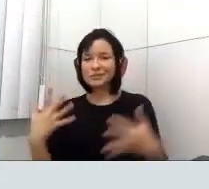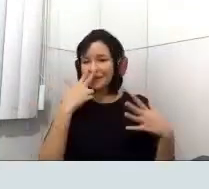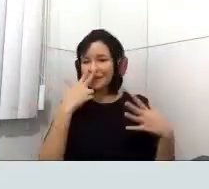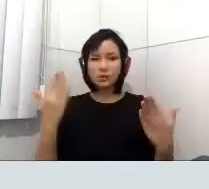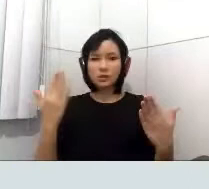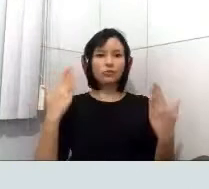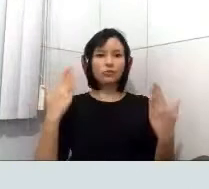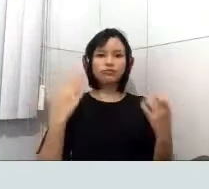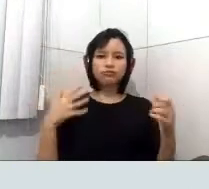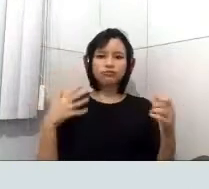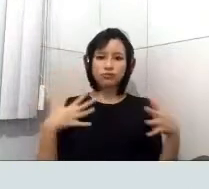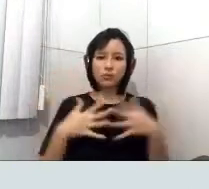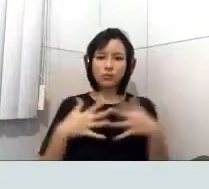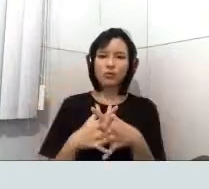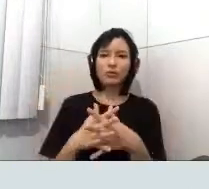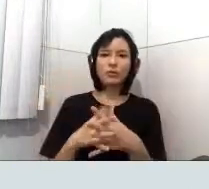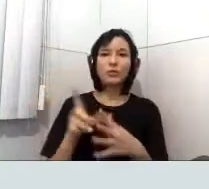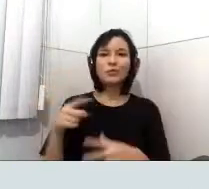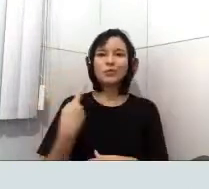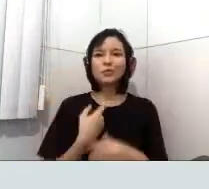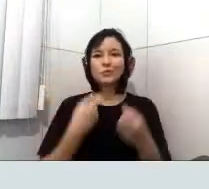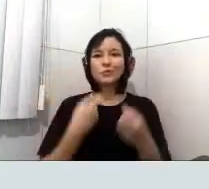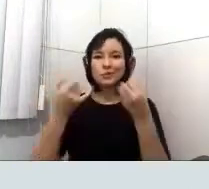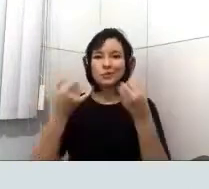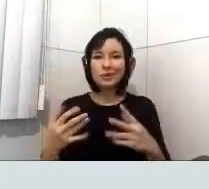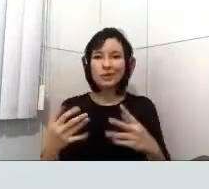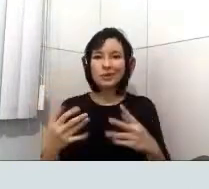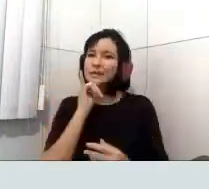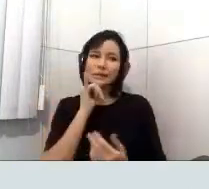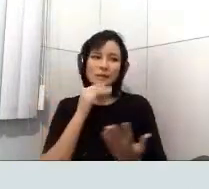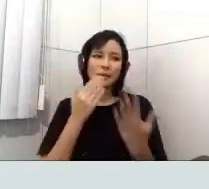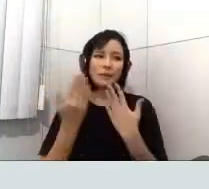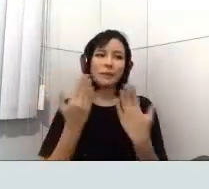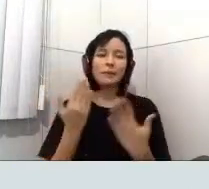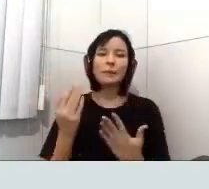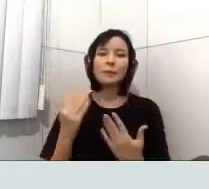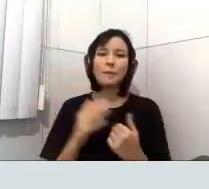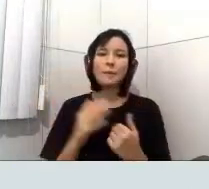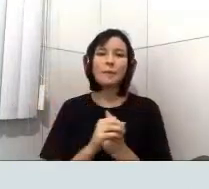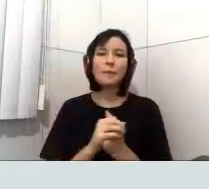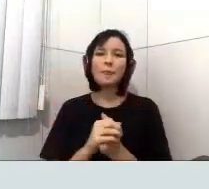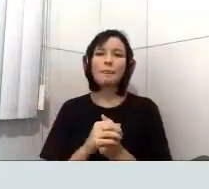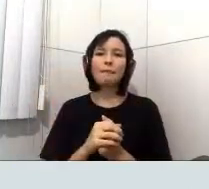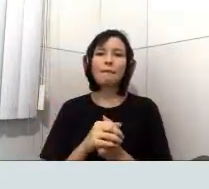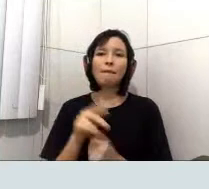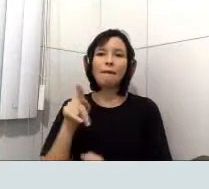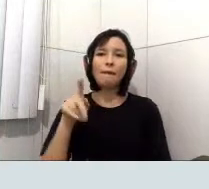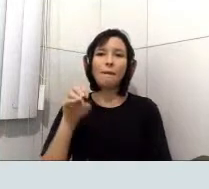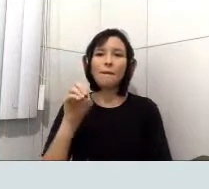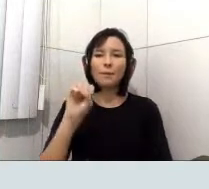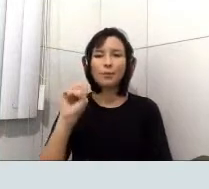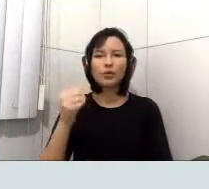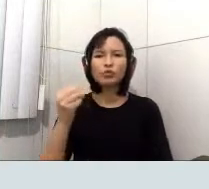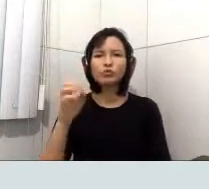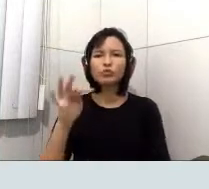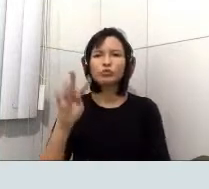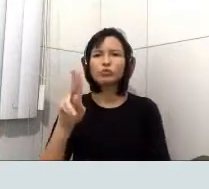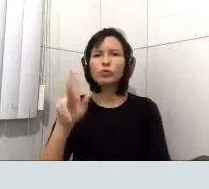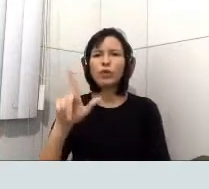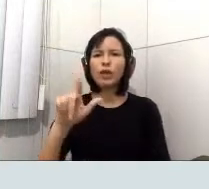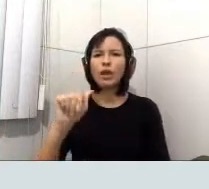Então, quando nós estamos falando, por exemplo, de postulado da existência, o que quer dizer esse postulado da